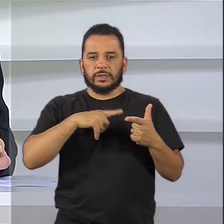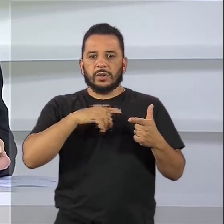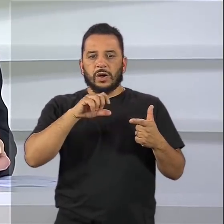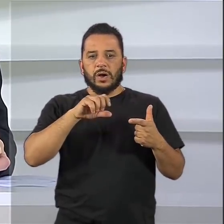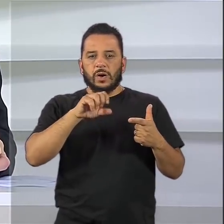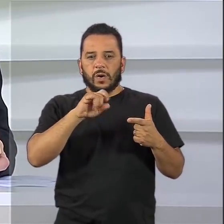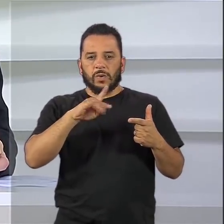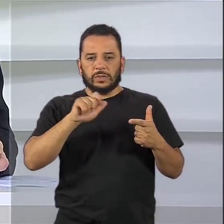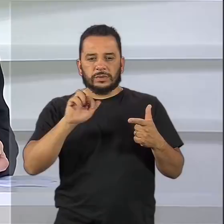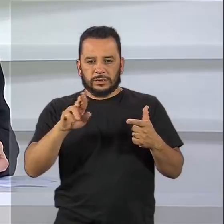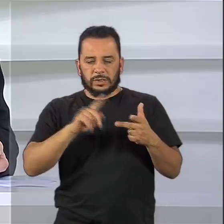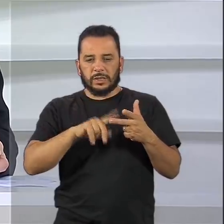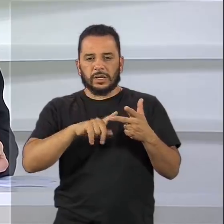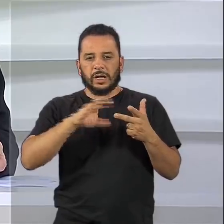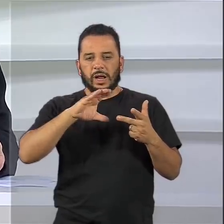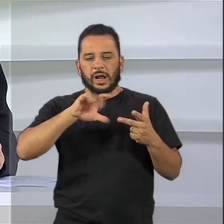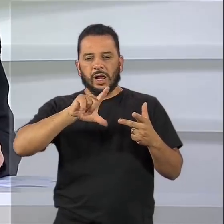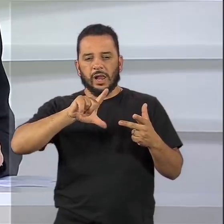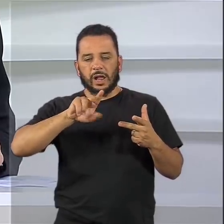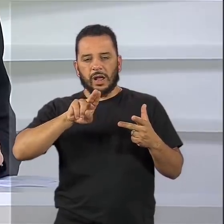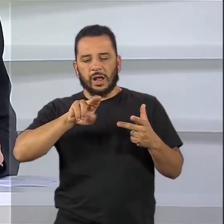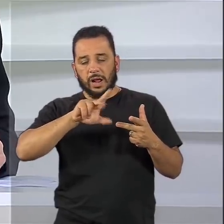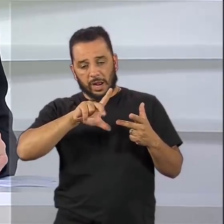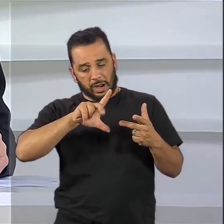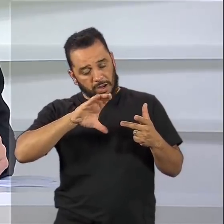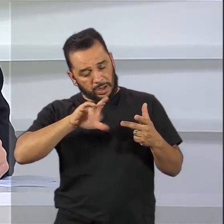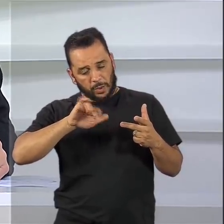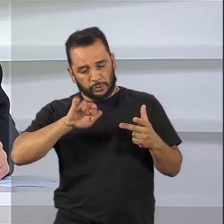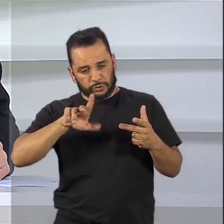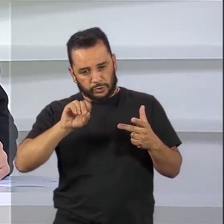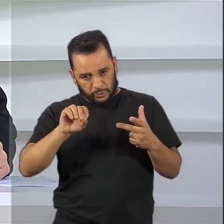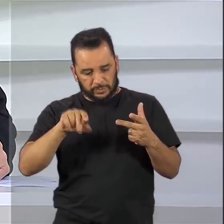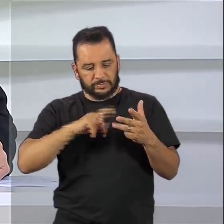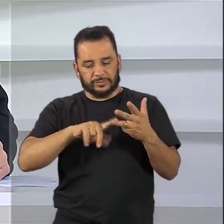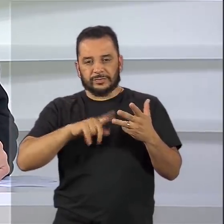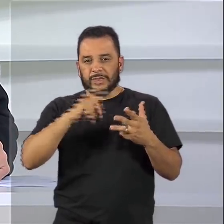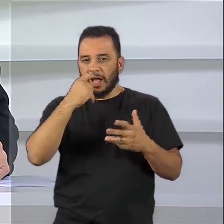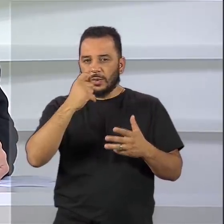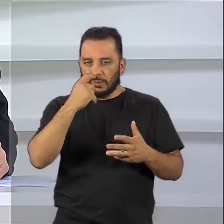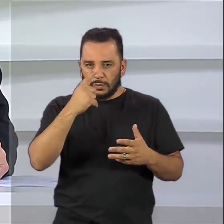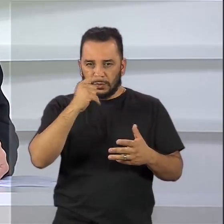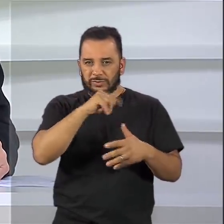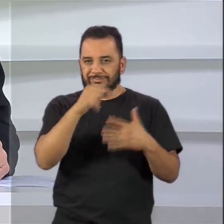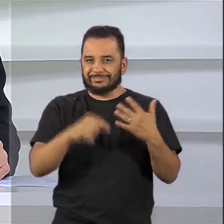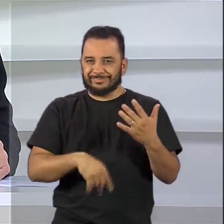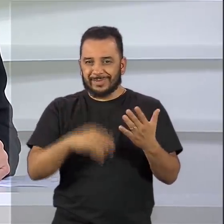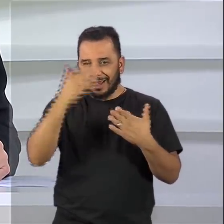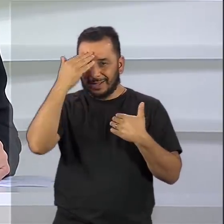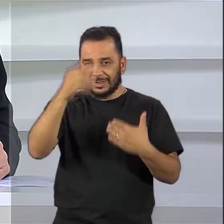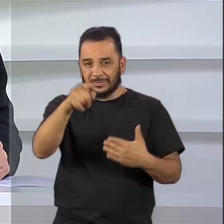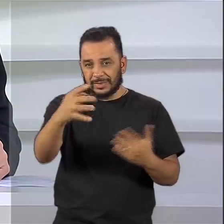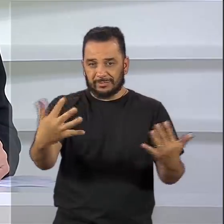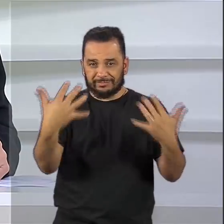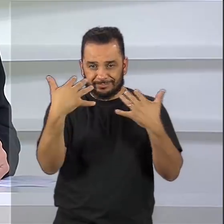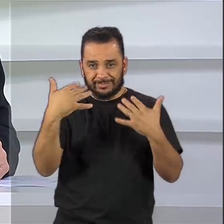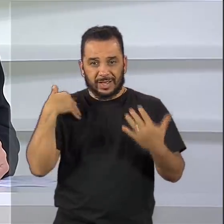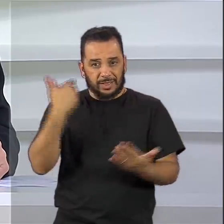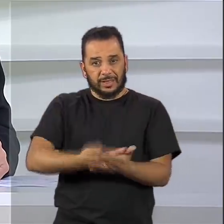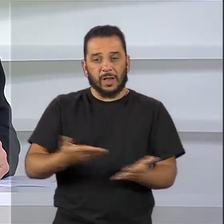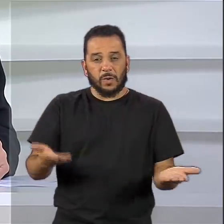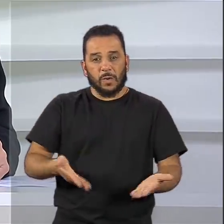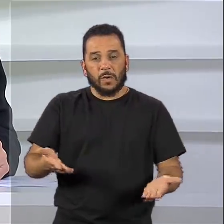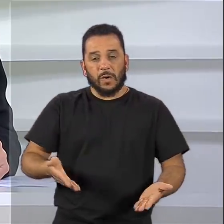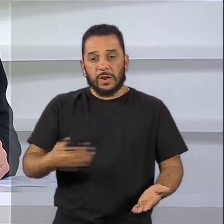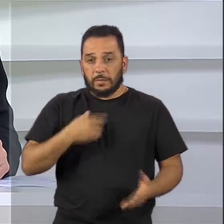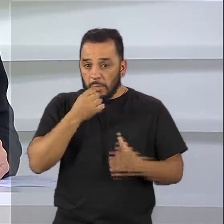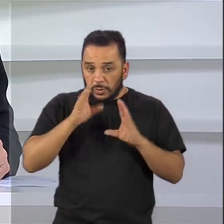Ascânio Seleme, do Cláudio Couto e do nosso inelegível cartunista Paulo Caruso. Agradeço também a você que nos acompanhou até